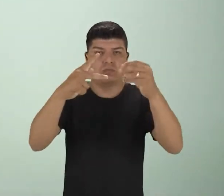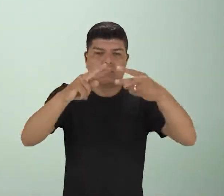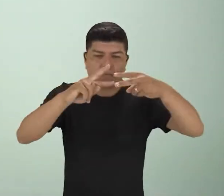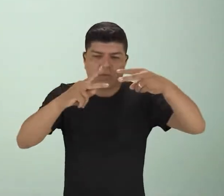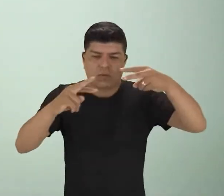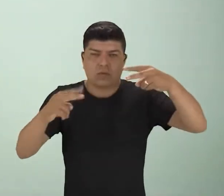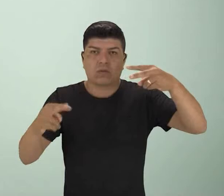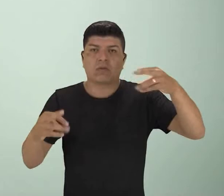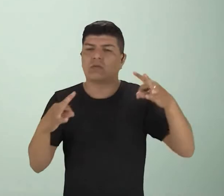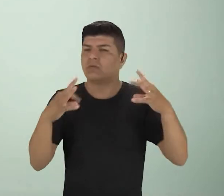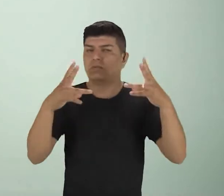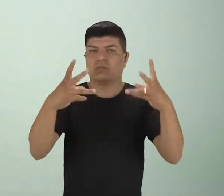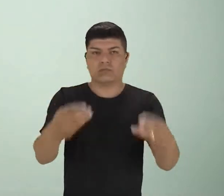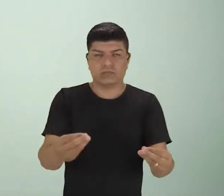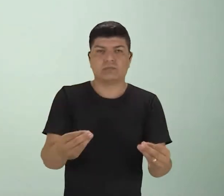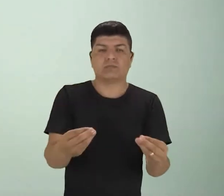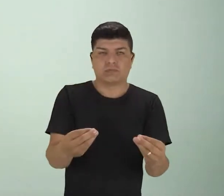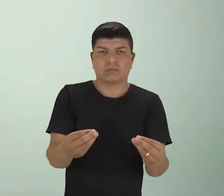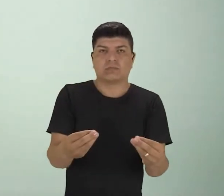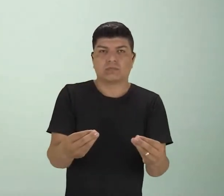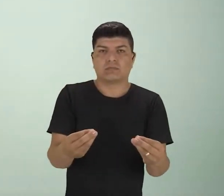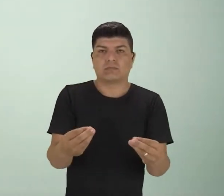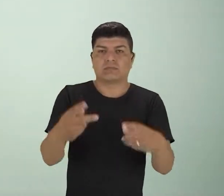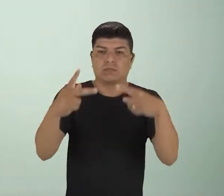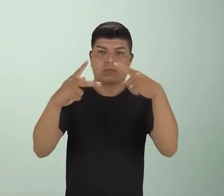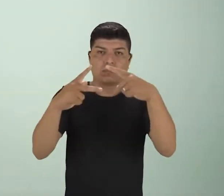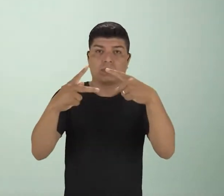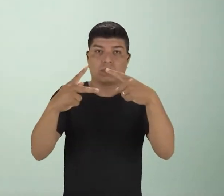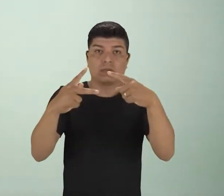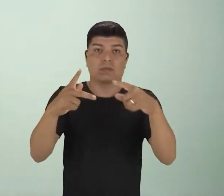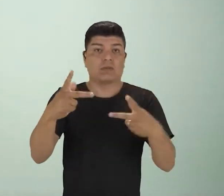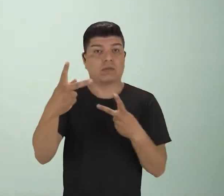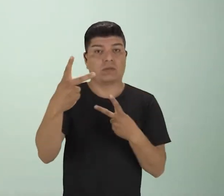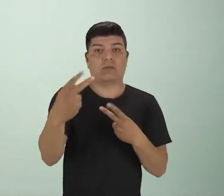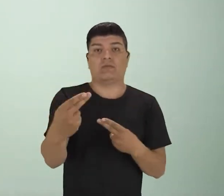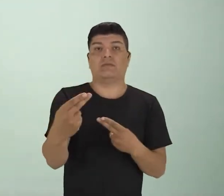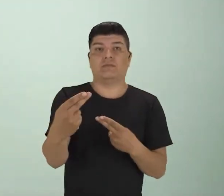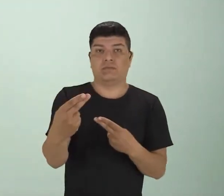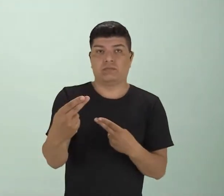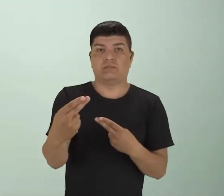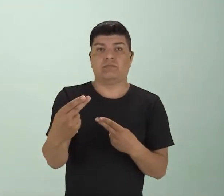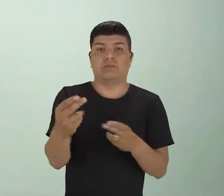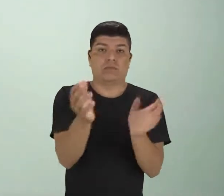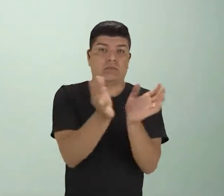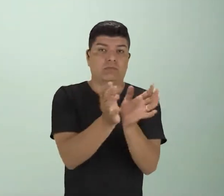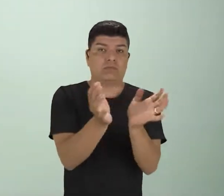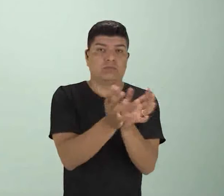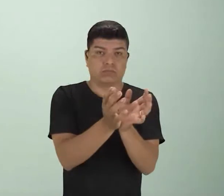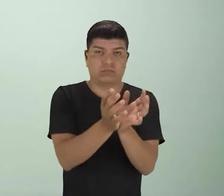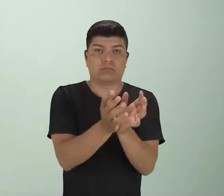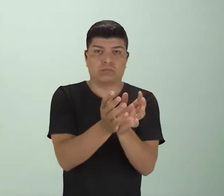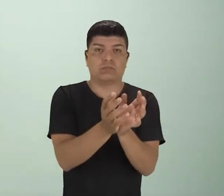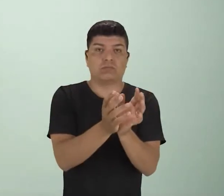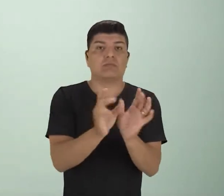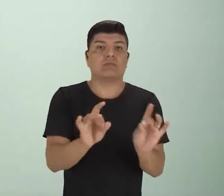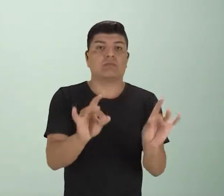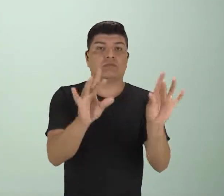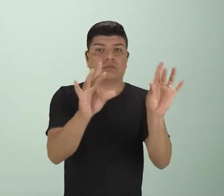cadeia polipeptídica formada, no sítio P vai ter o mesmo conjunto de